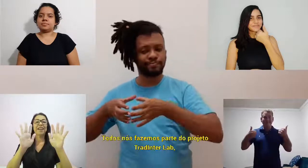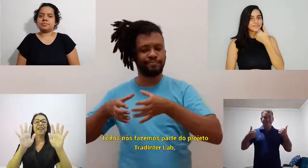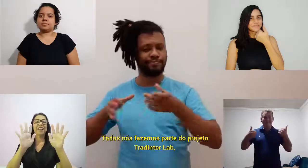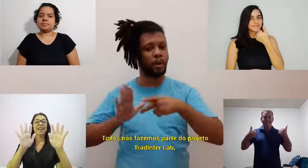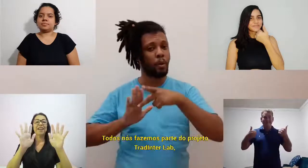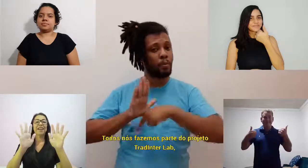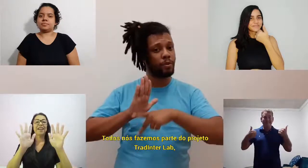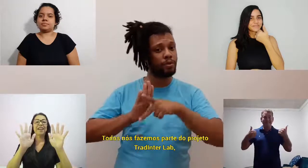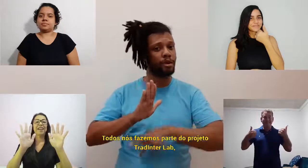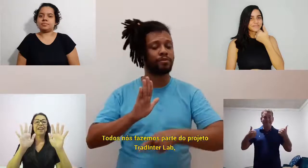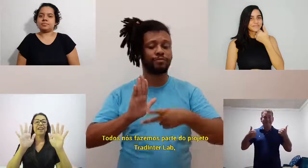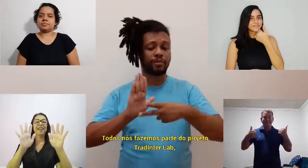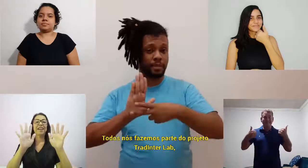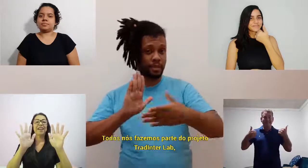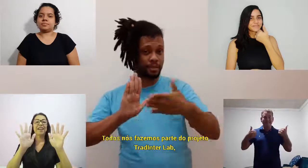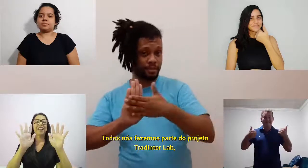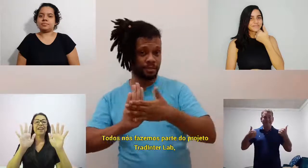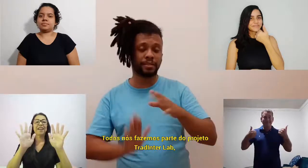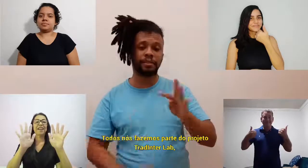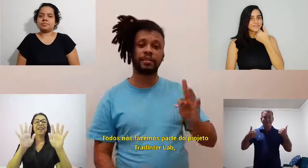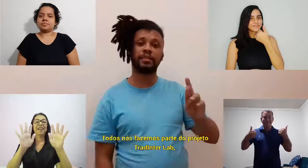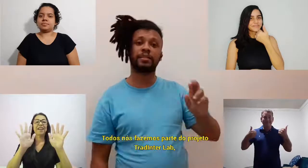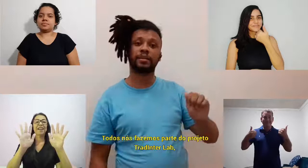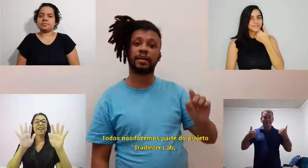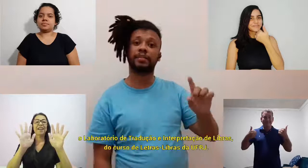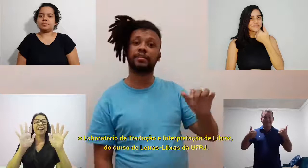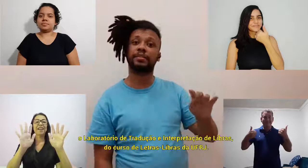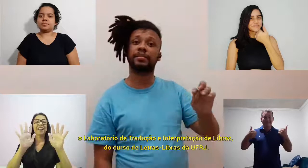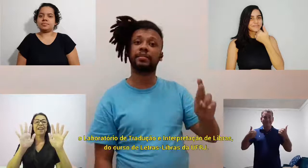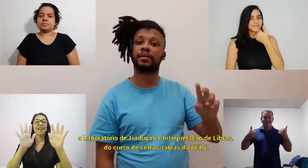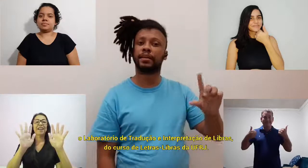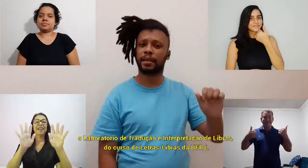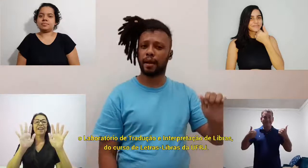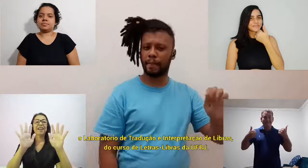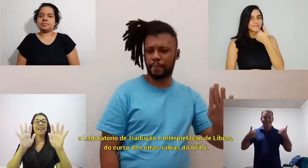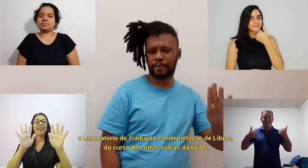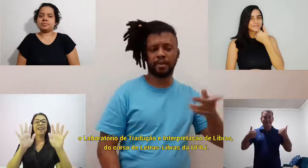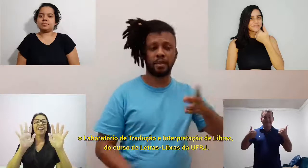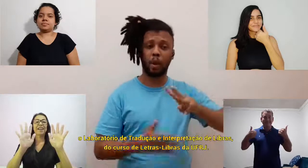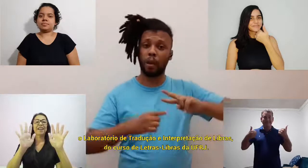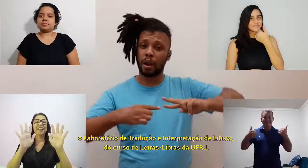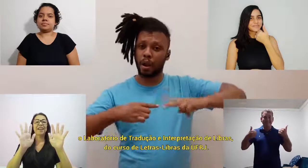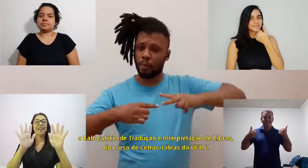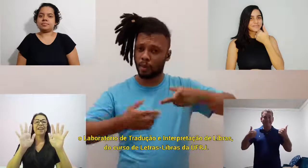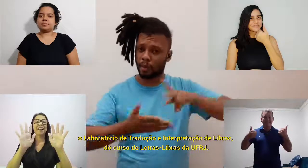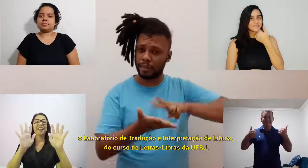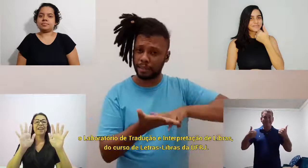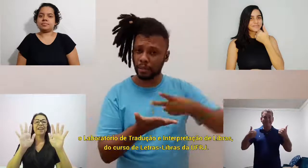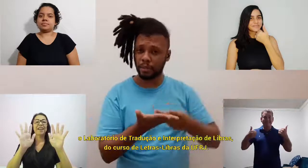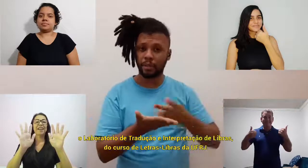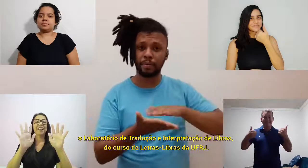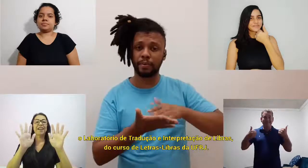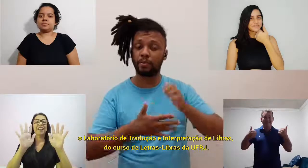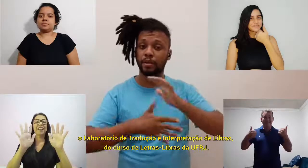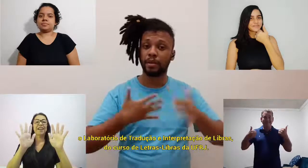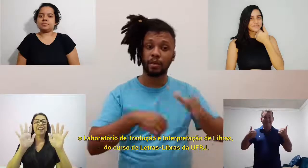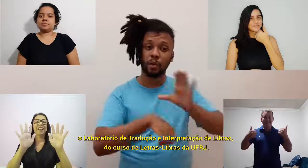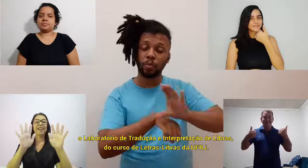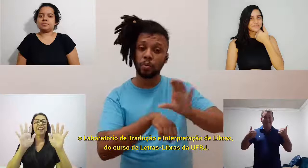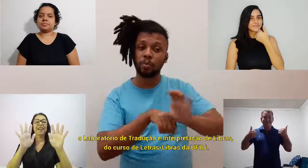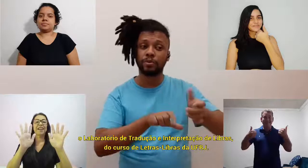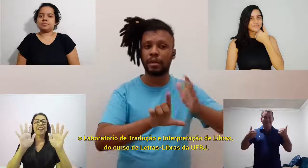Todos nós fazemos parte do projeto Tradinterlab, o laboratório de tradução e interpretação de libras